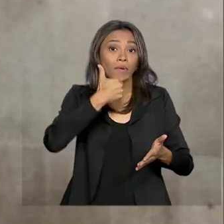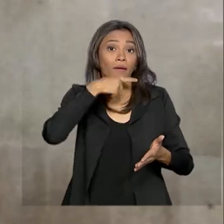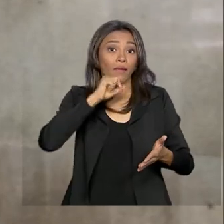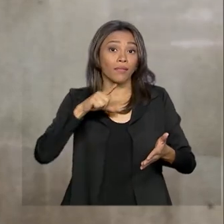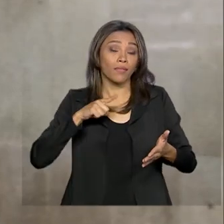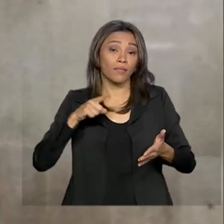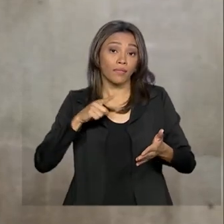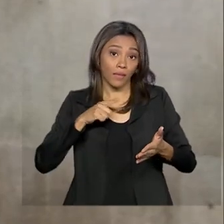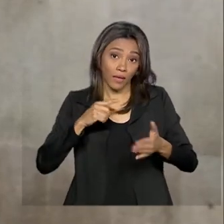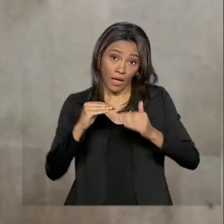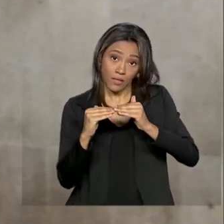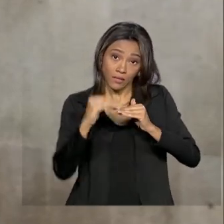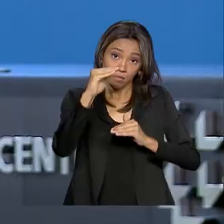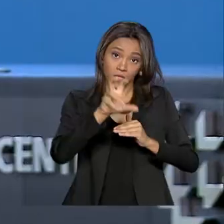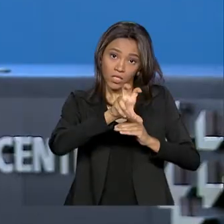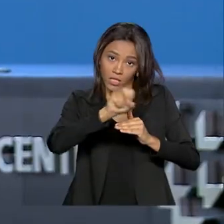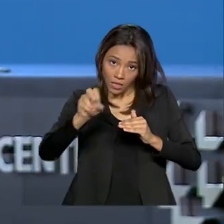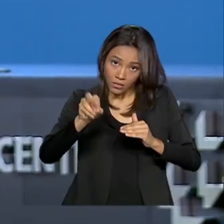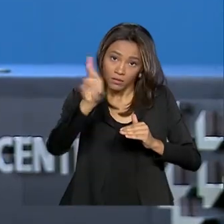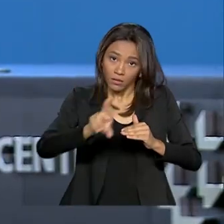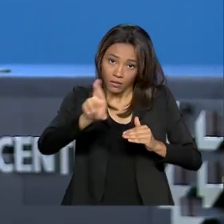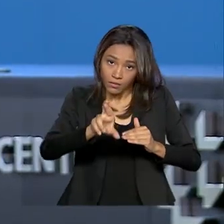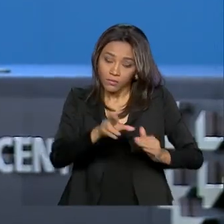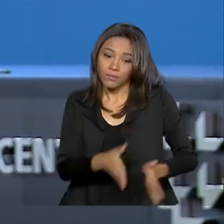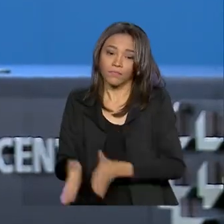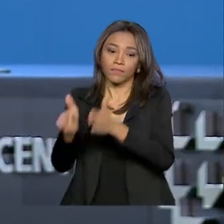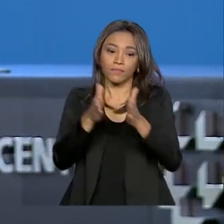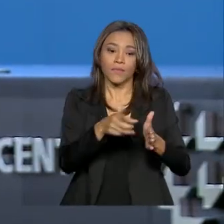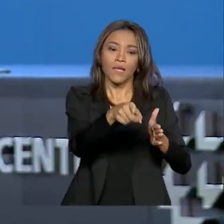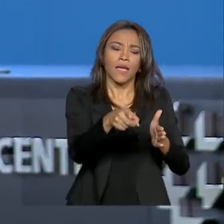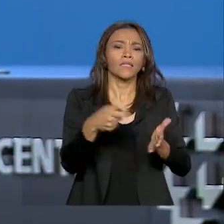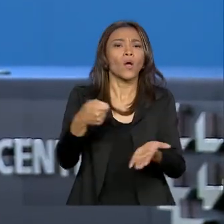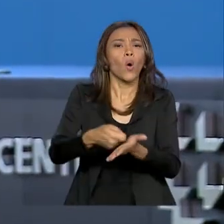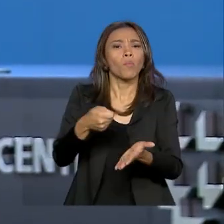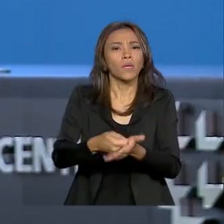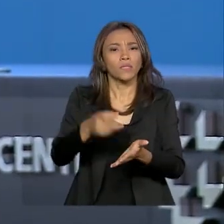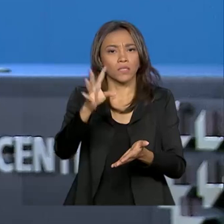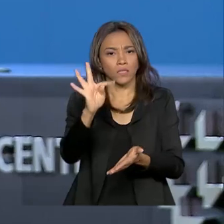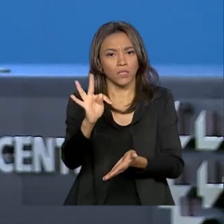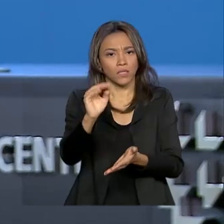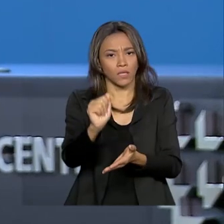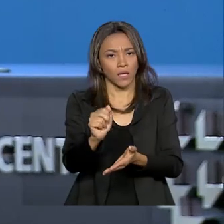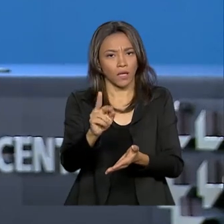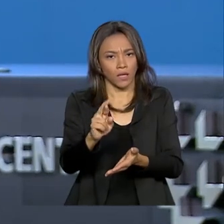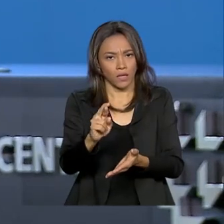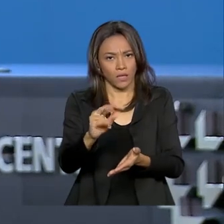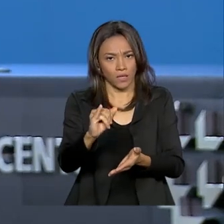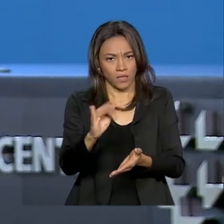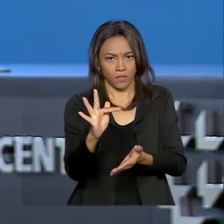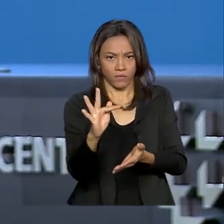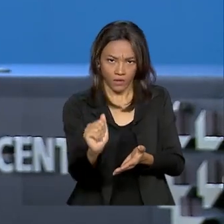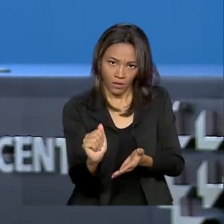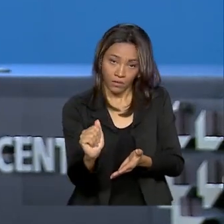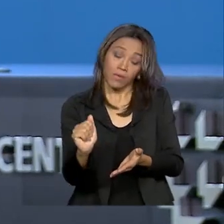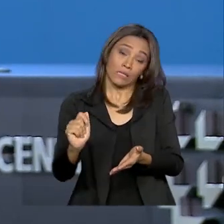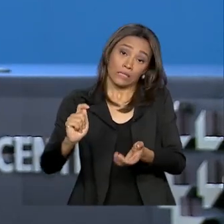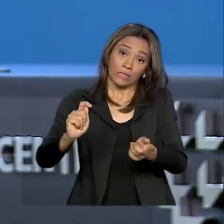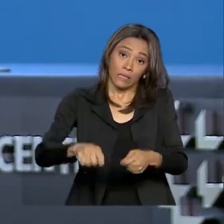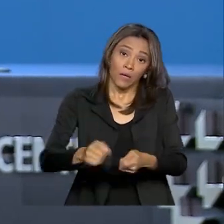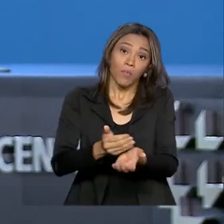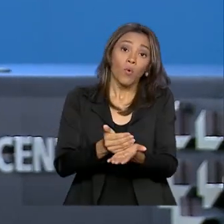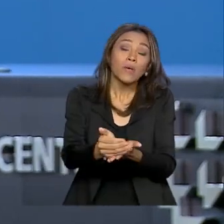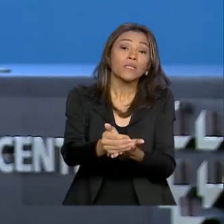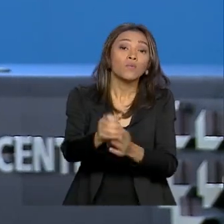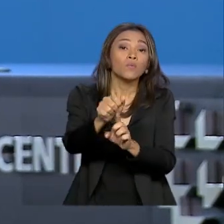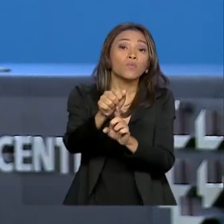superior a 500 reais. A possibilidade de cobrança de tarifa vai poder ser feita a partir de 6